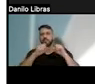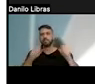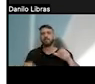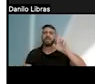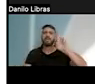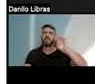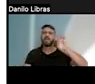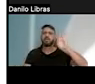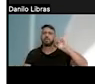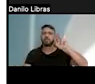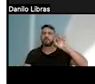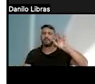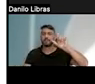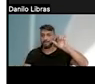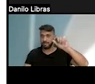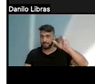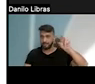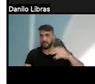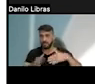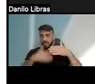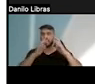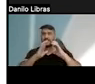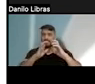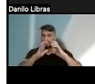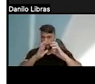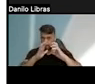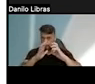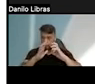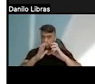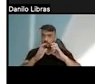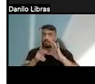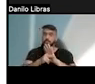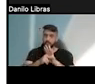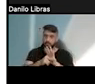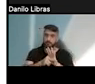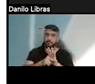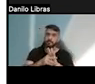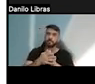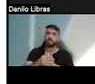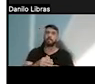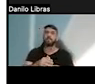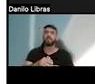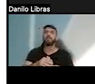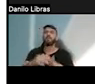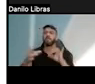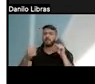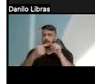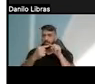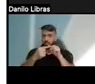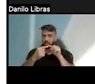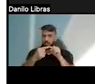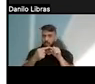retiniano. Então, vários processos de desenvolvimento cerebral, né, de mecanismos relacionados realmente à